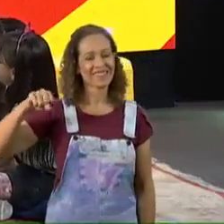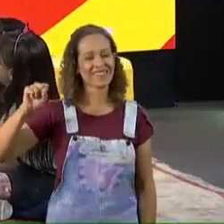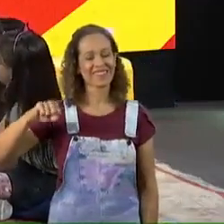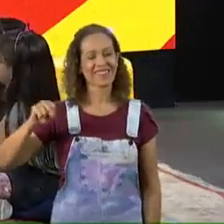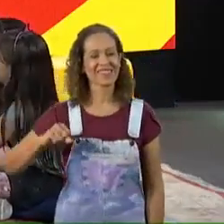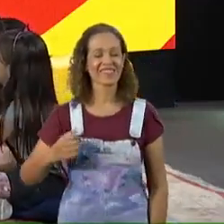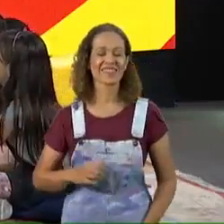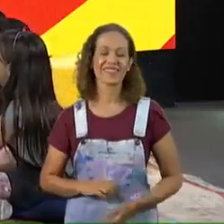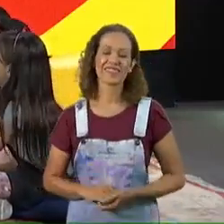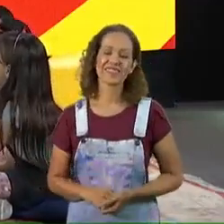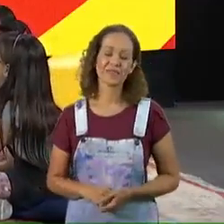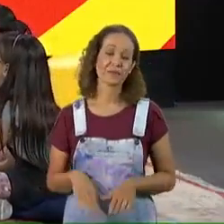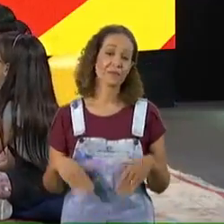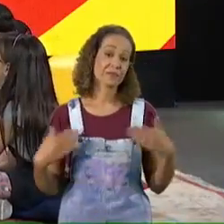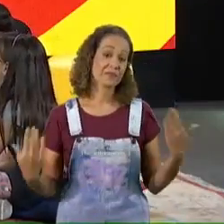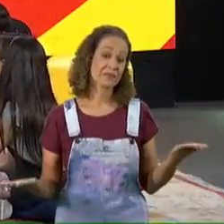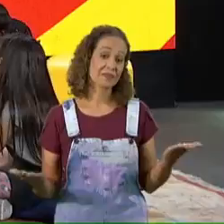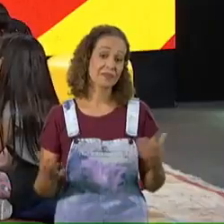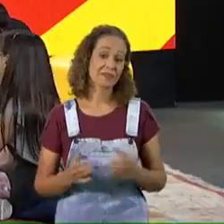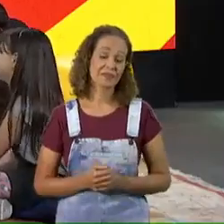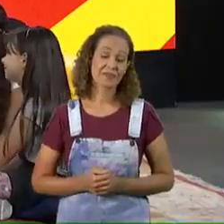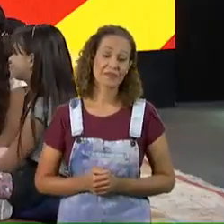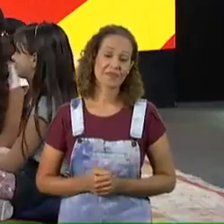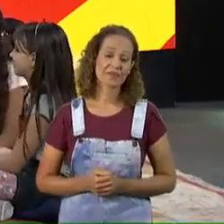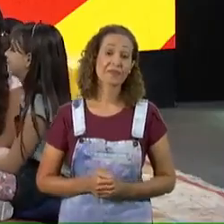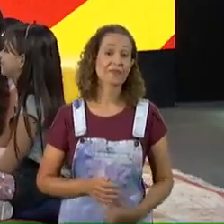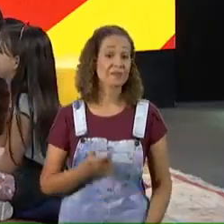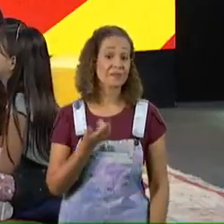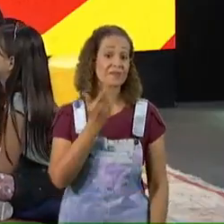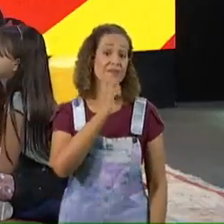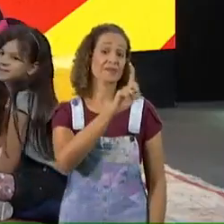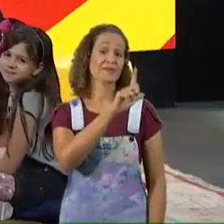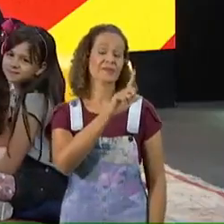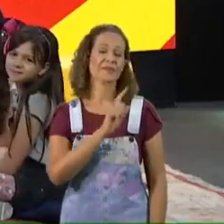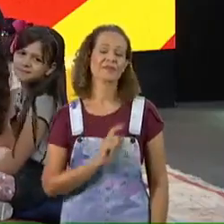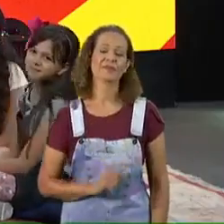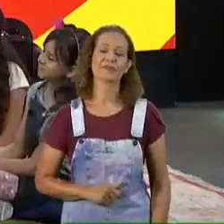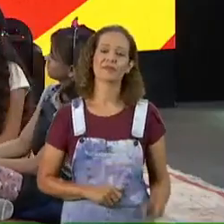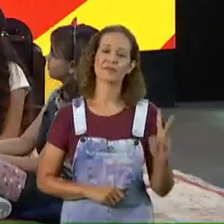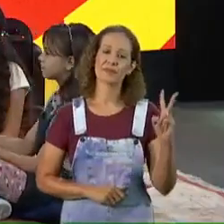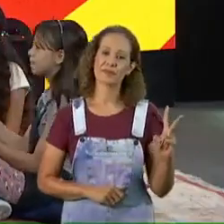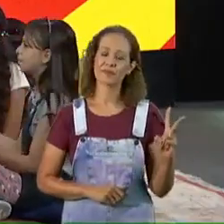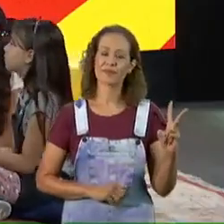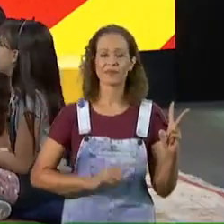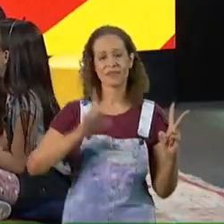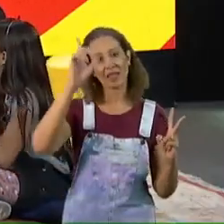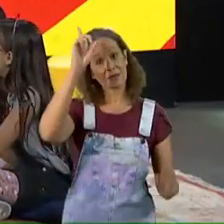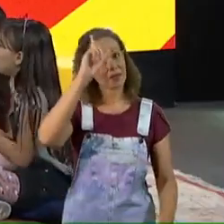Olha só. Então, pontos aqui, né? Quem ganhou foi a minha equipe amarela.